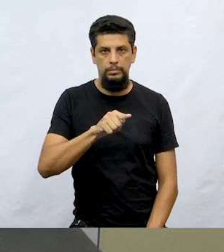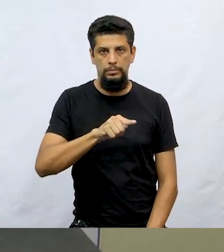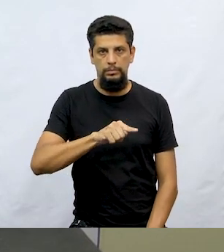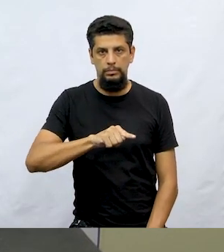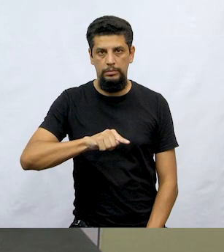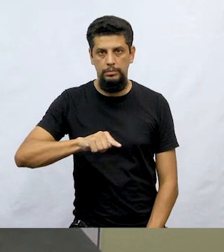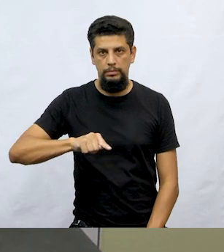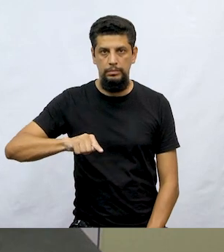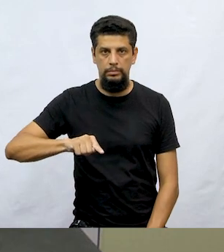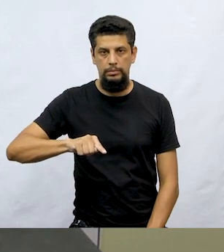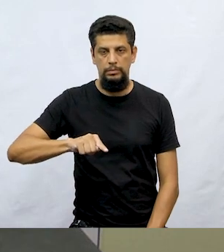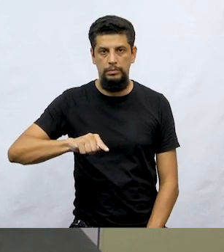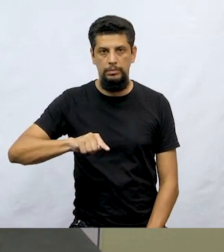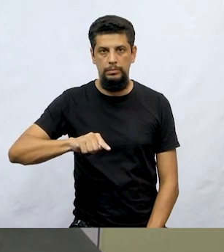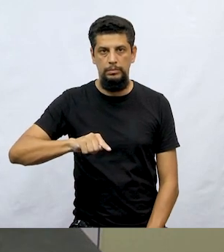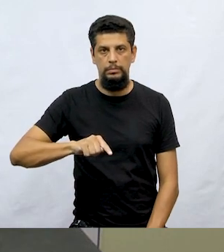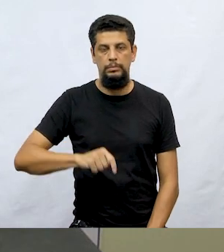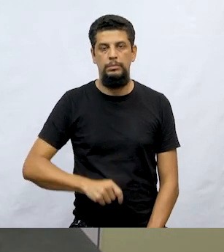E assim.